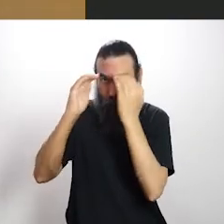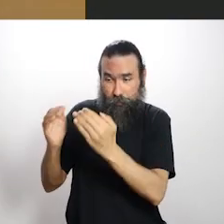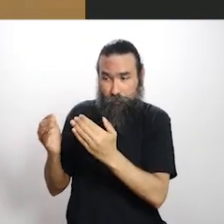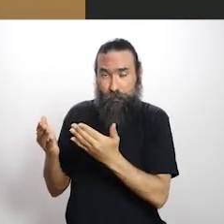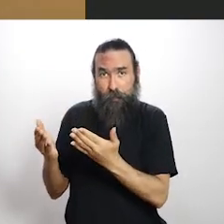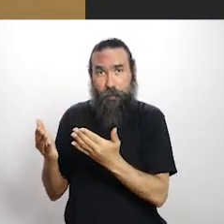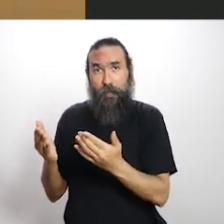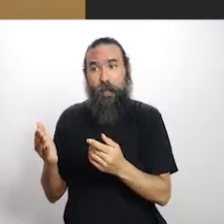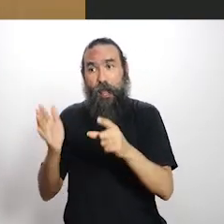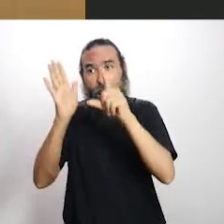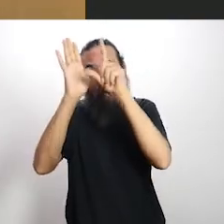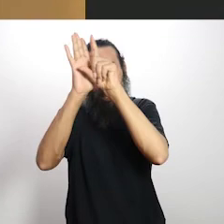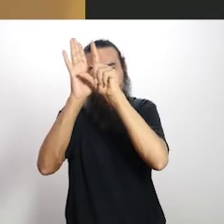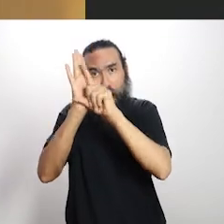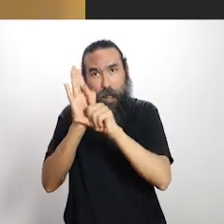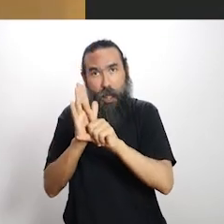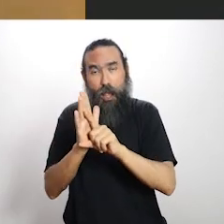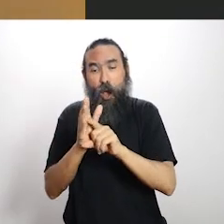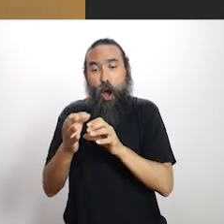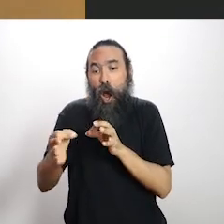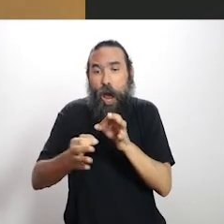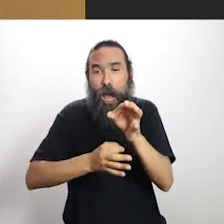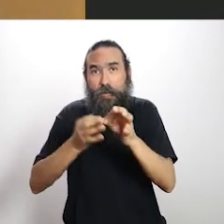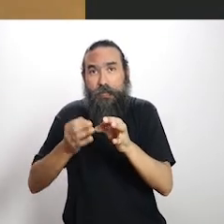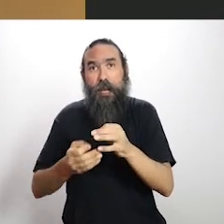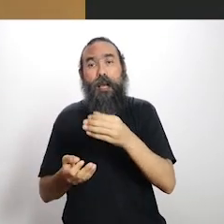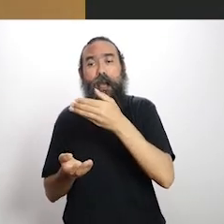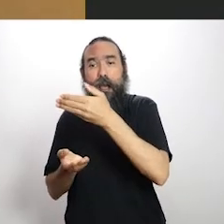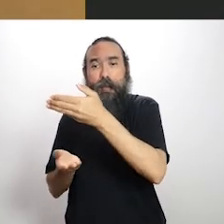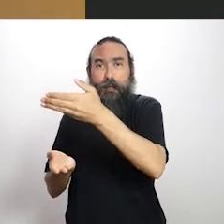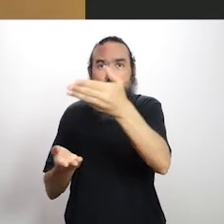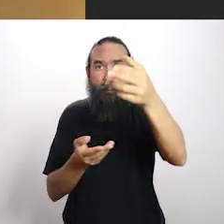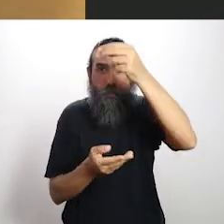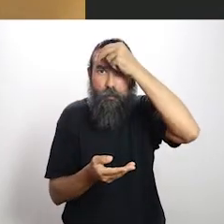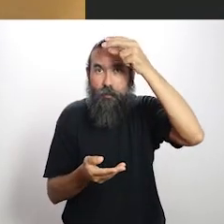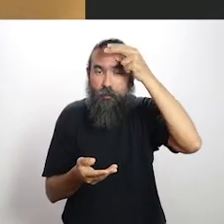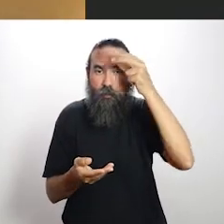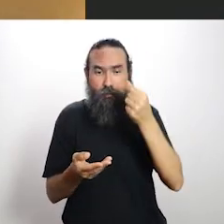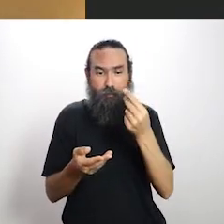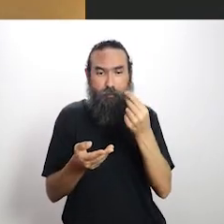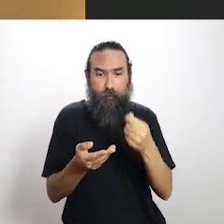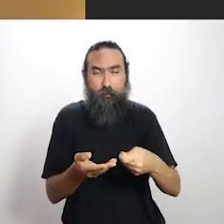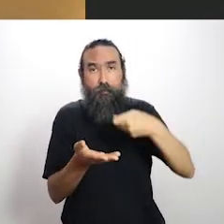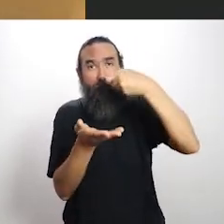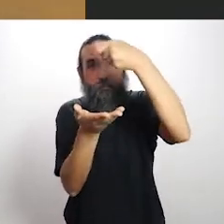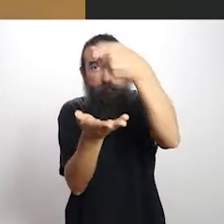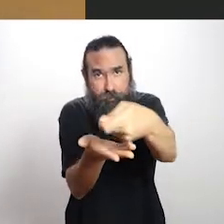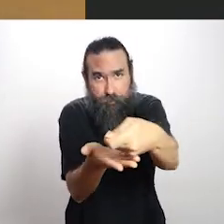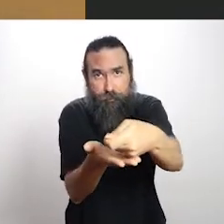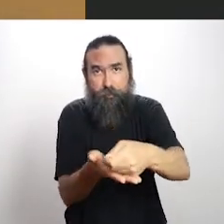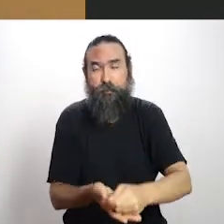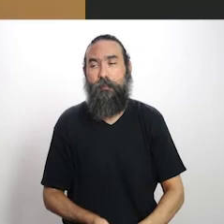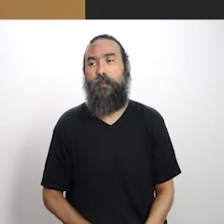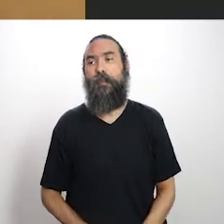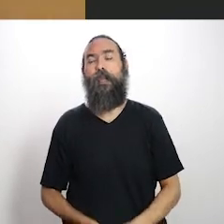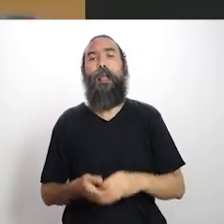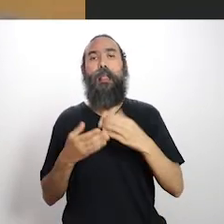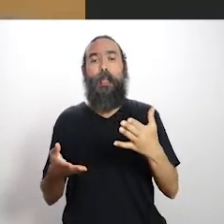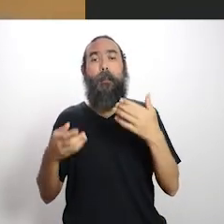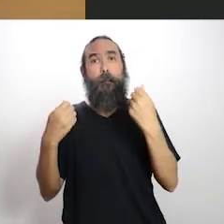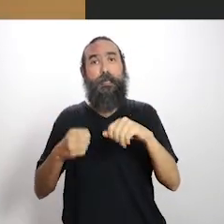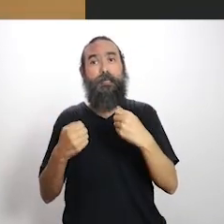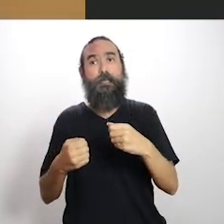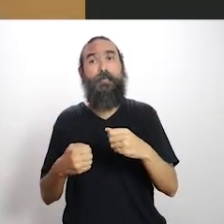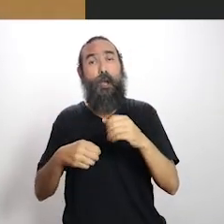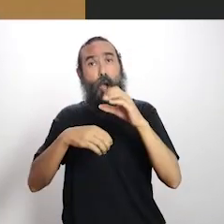conselhos funcionem se não existir conselho tanto os estados quanto os municípios tem que criar um GT um grupo